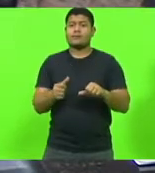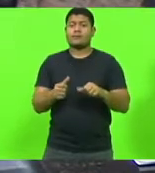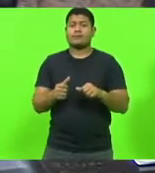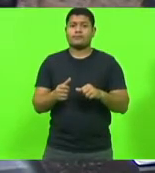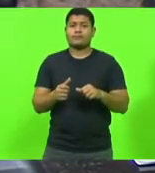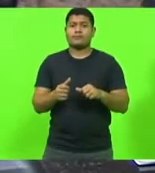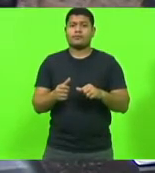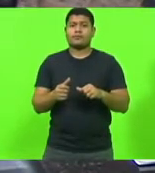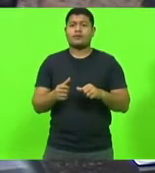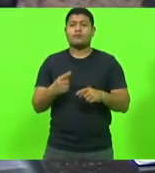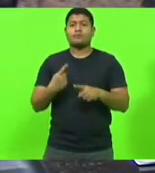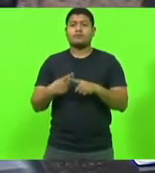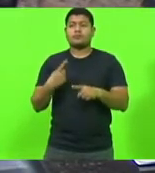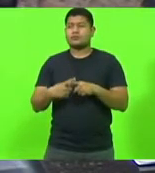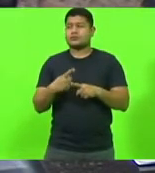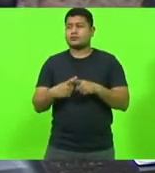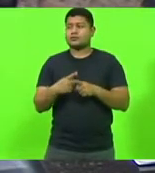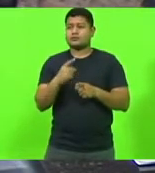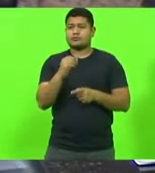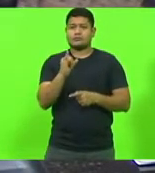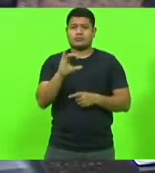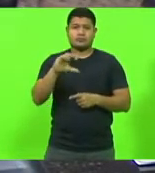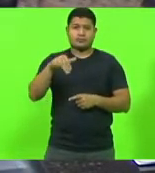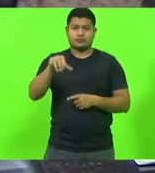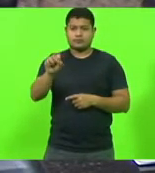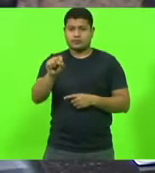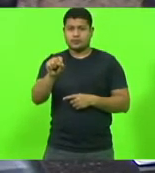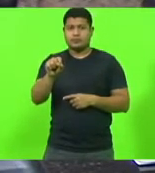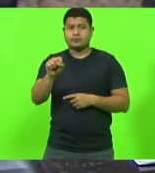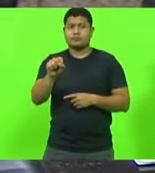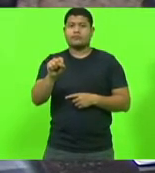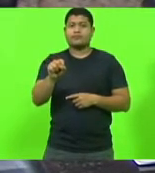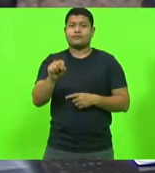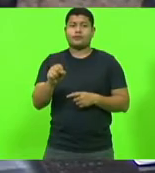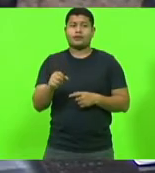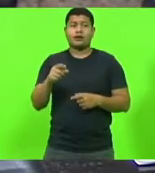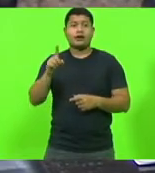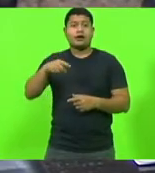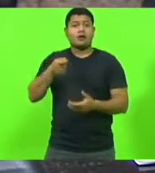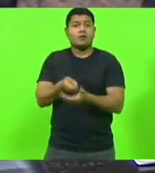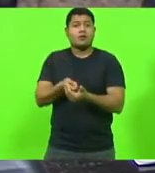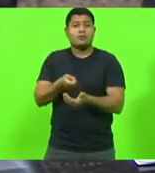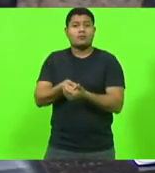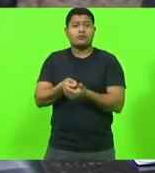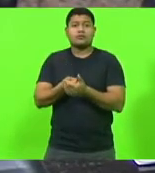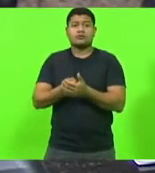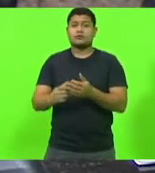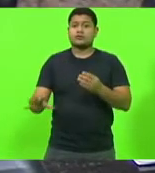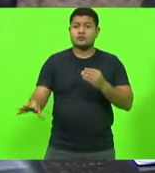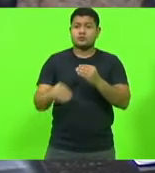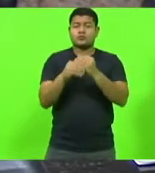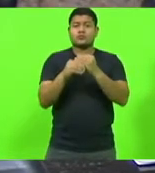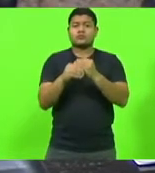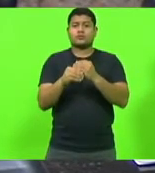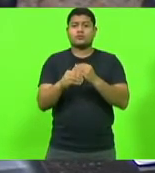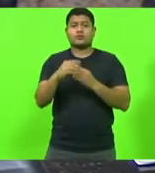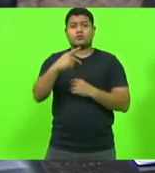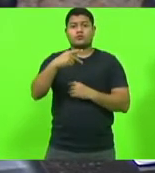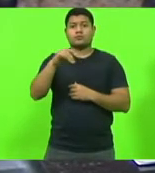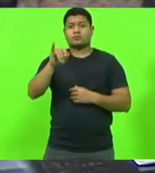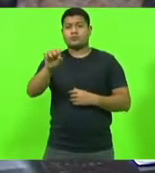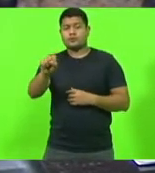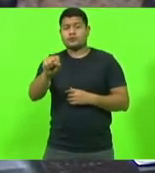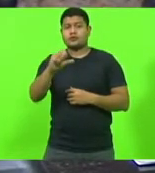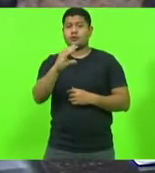gasolina. Porque o ICMS, ele é cobrado em cima do próprio ICMS, é cobrado em cima do PIS, do